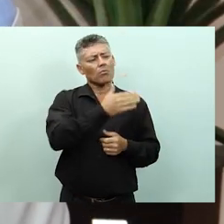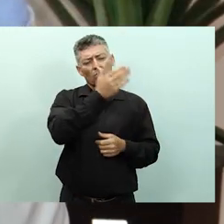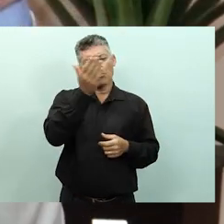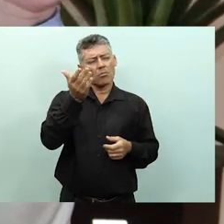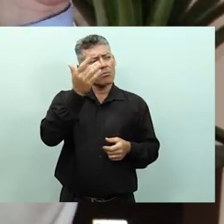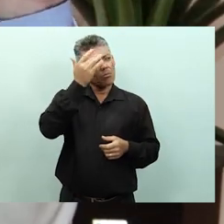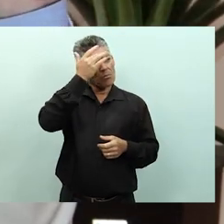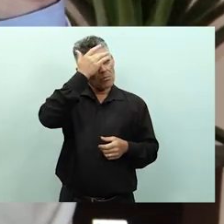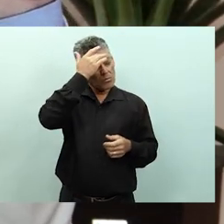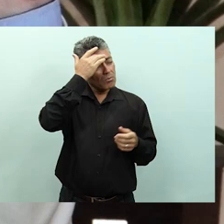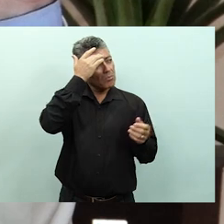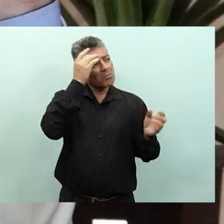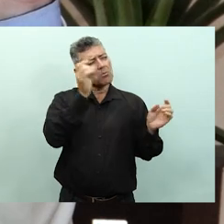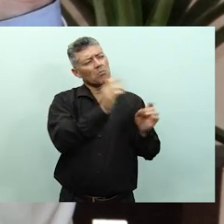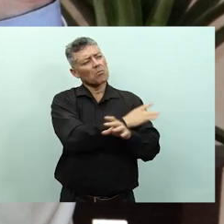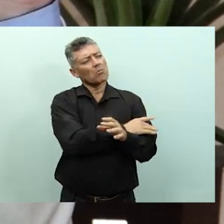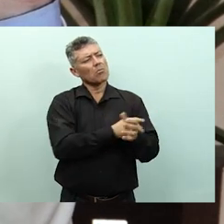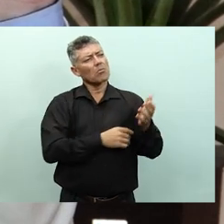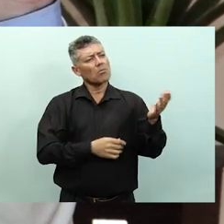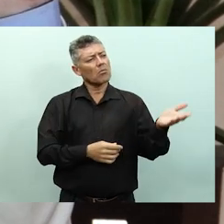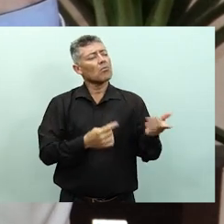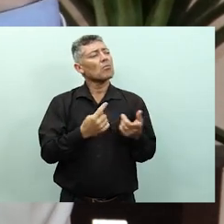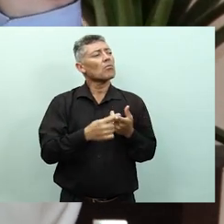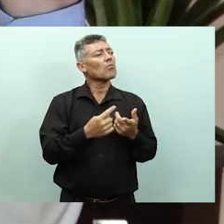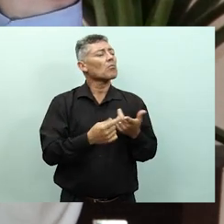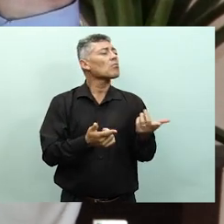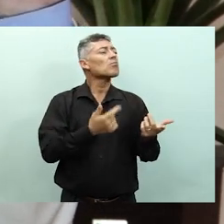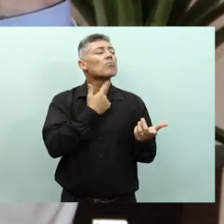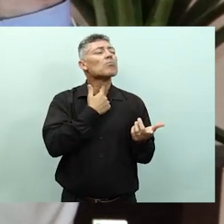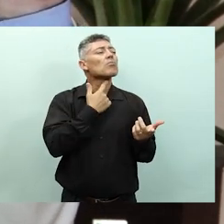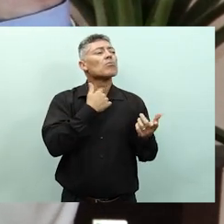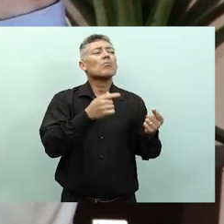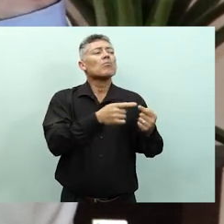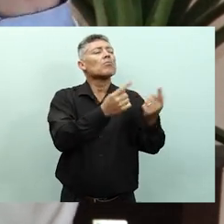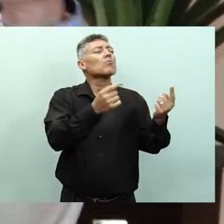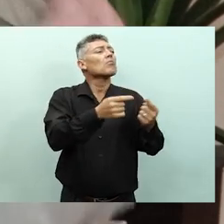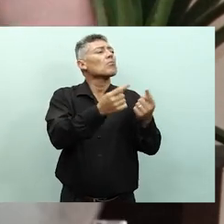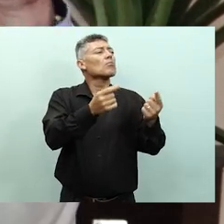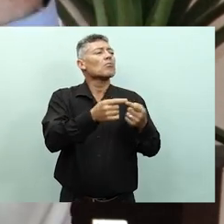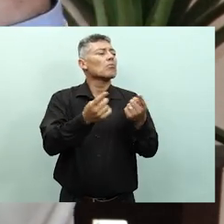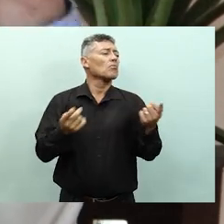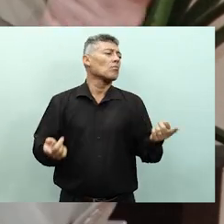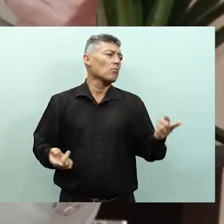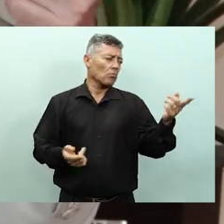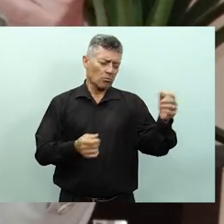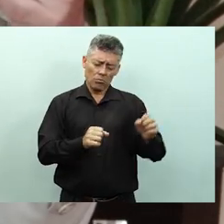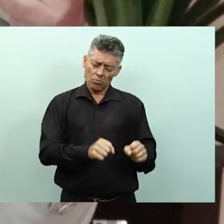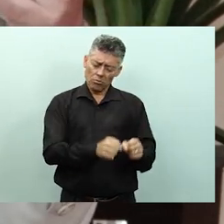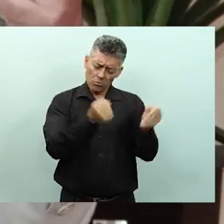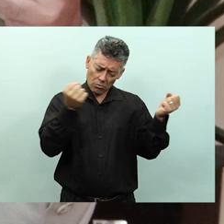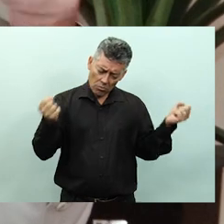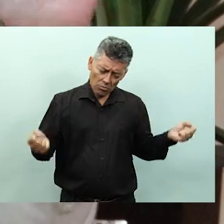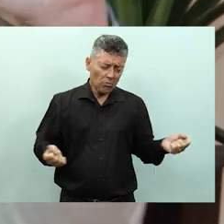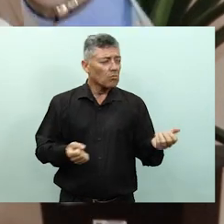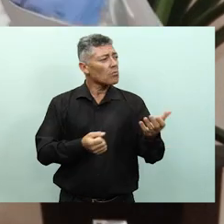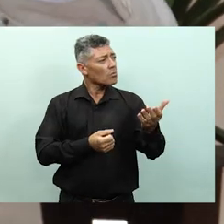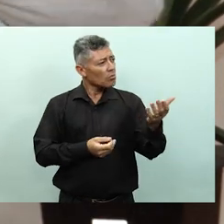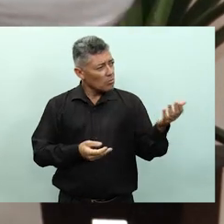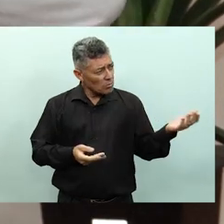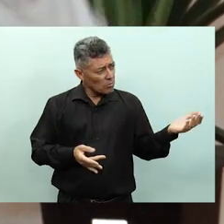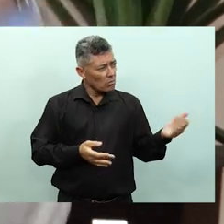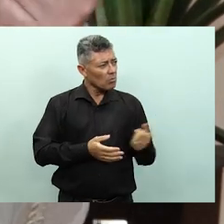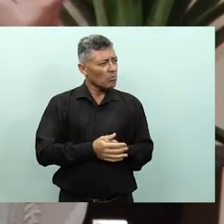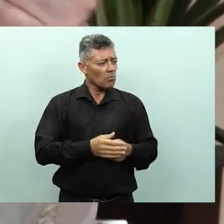carreira dela acabasse ali, porque muitos interesses eram contrariados. E ela rompeu isso aí. Ela deu